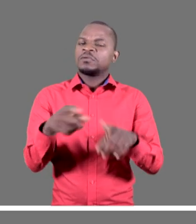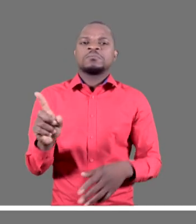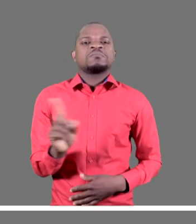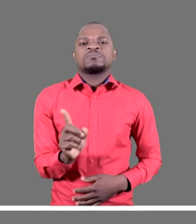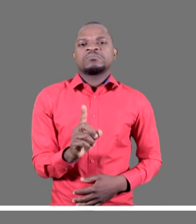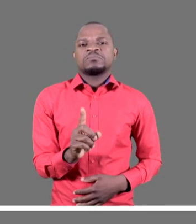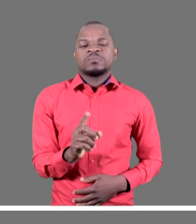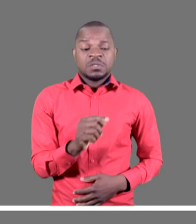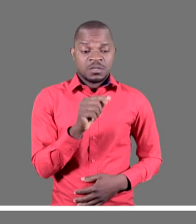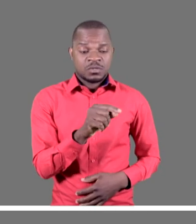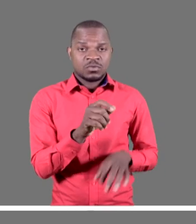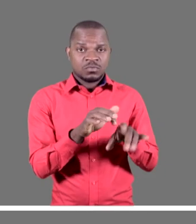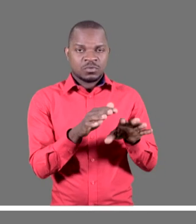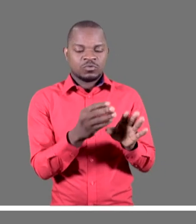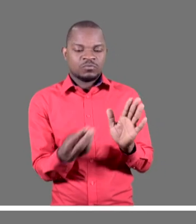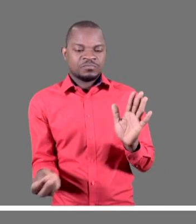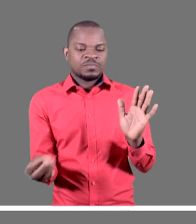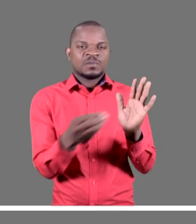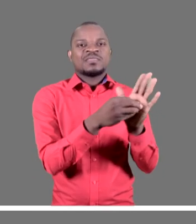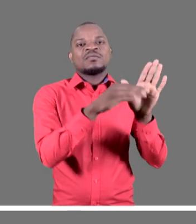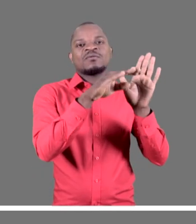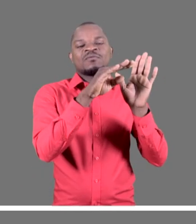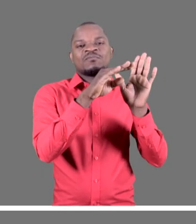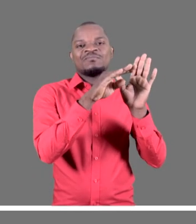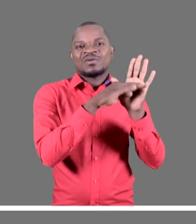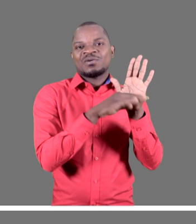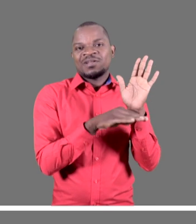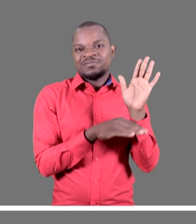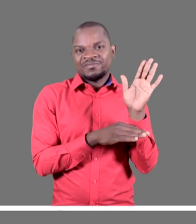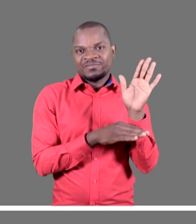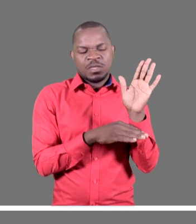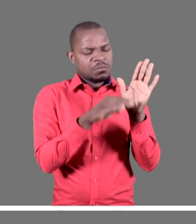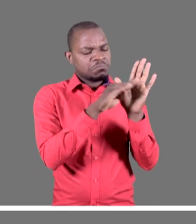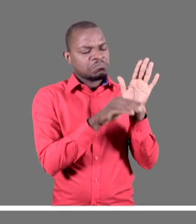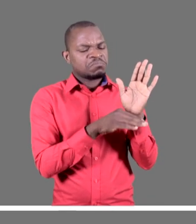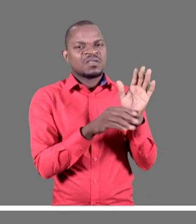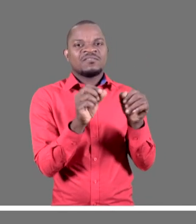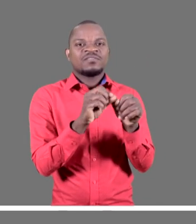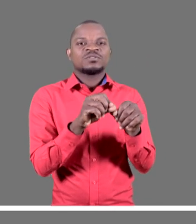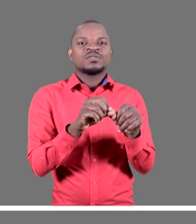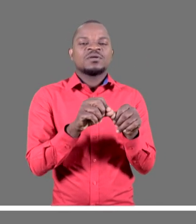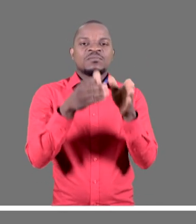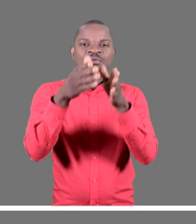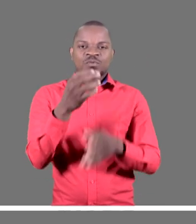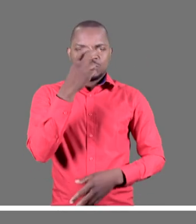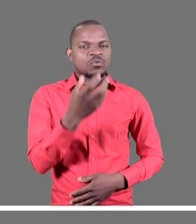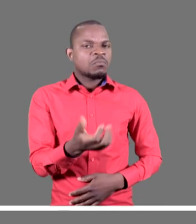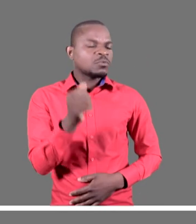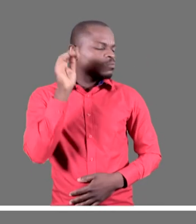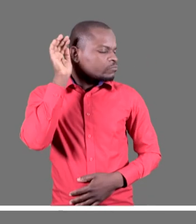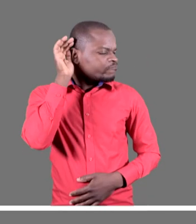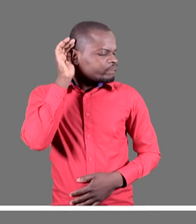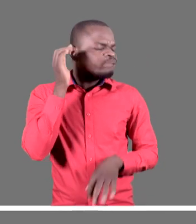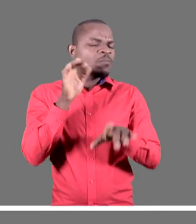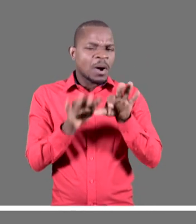a uma outra, simplesmente instala-se um software que faz com que a pessoa com deficiência visual possa